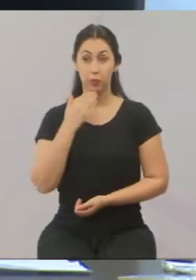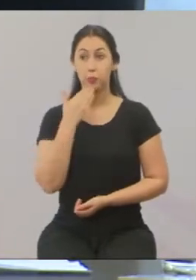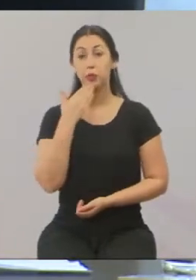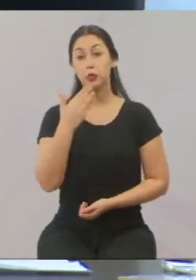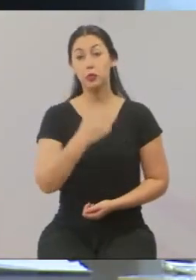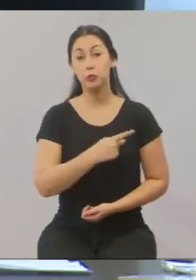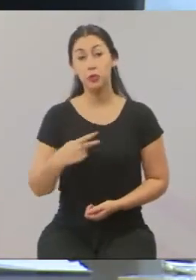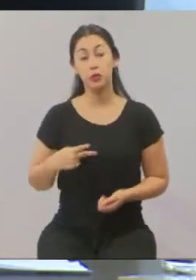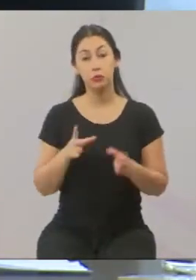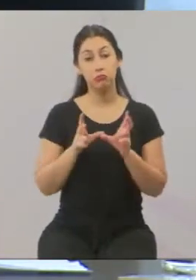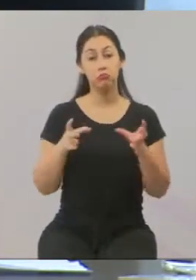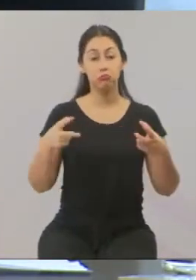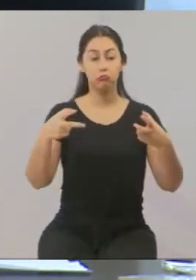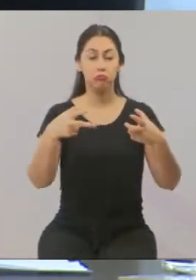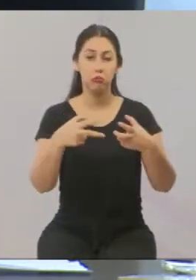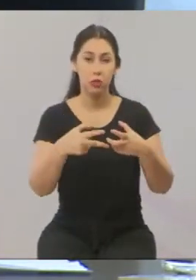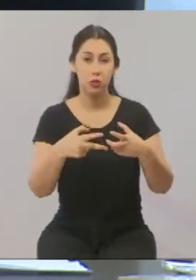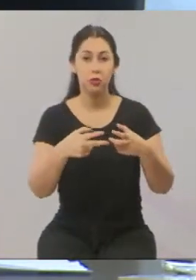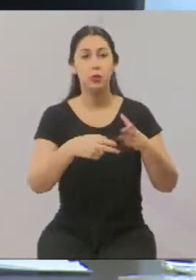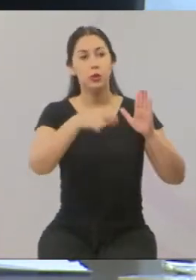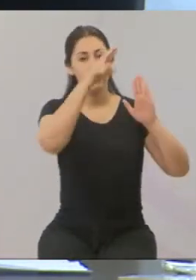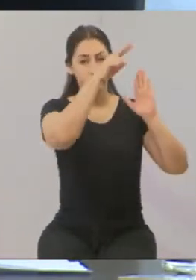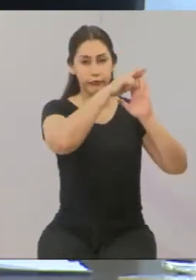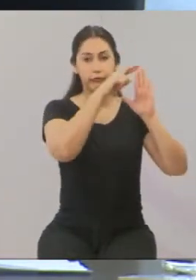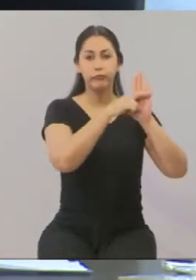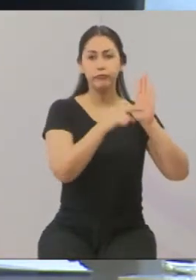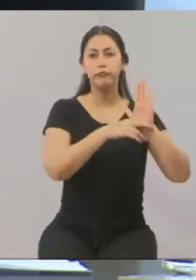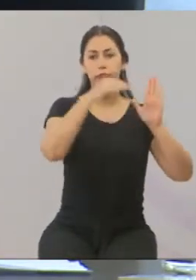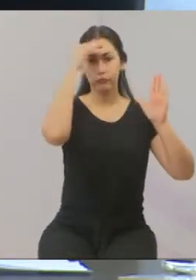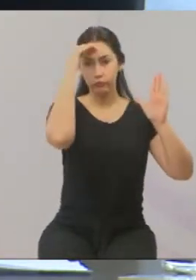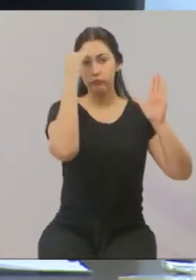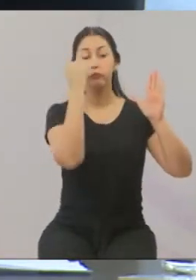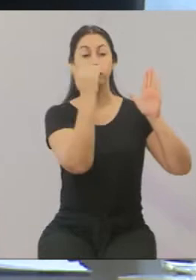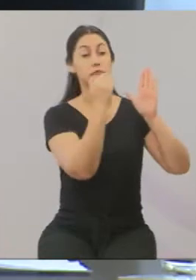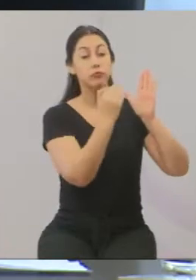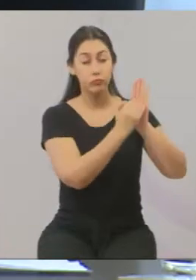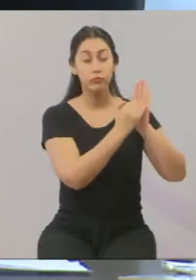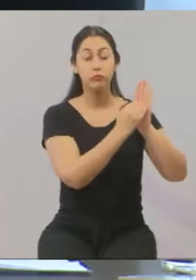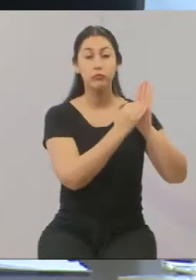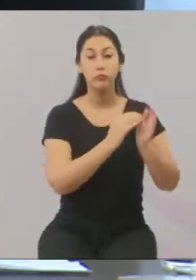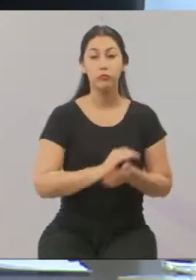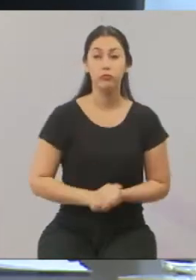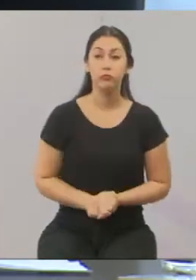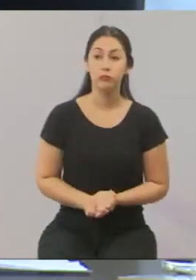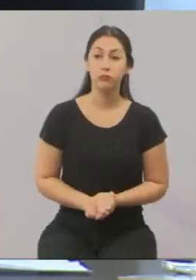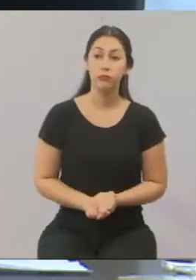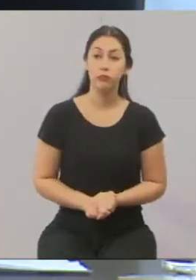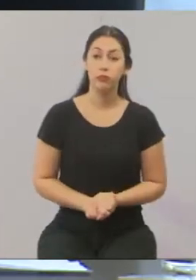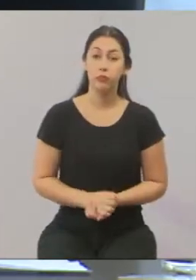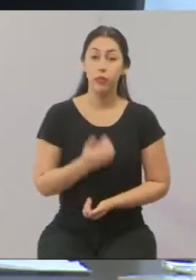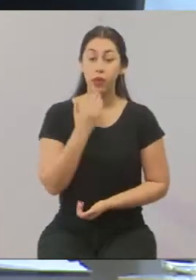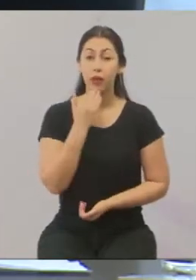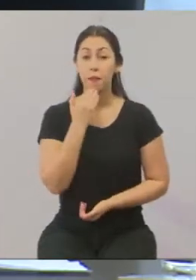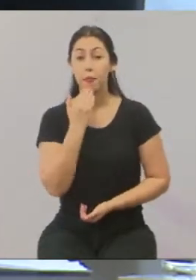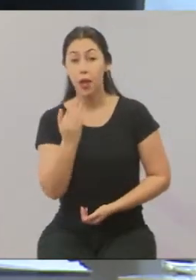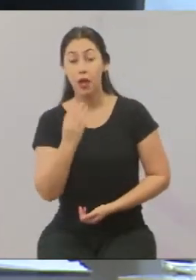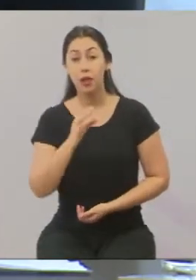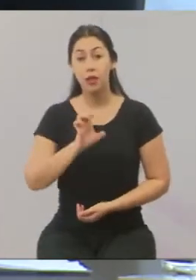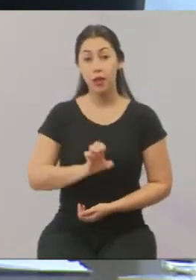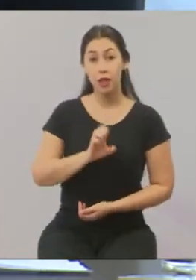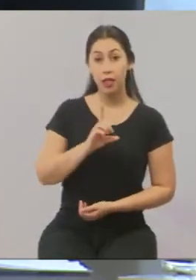senhor presidente desta casa, ouvido e aprovado pelo egrégio plenário, cumpridas as formalidades regimentais, seja oficiado a